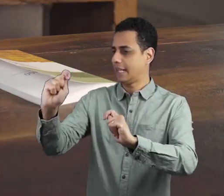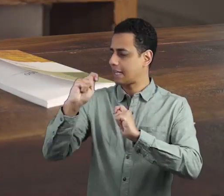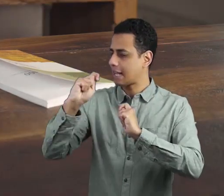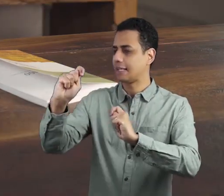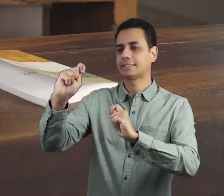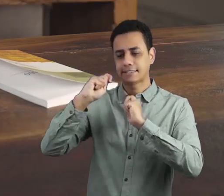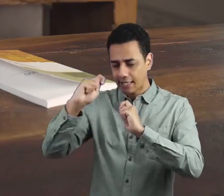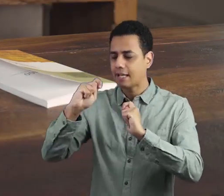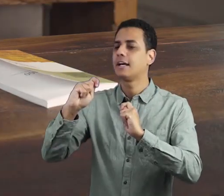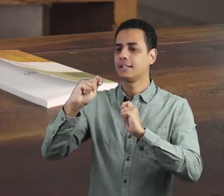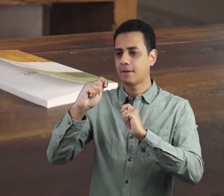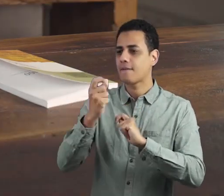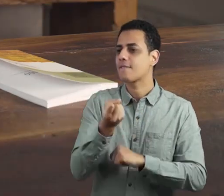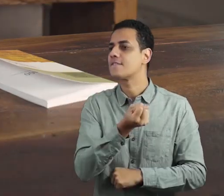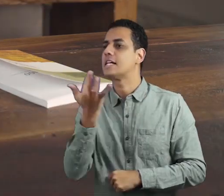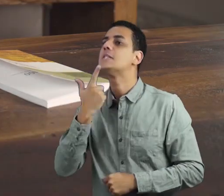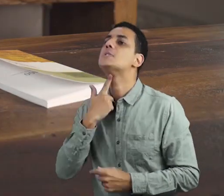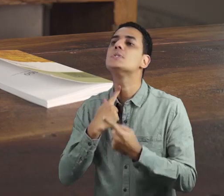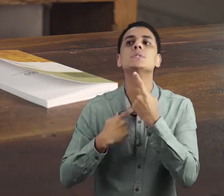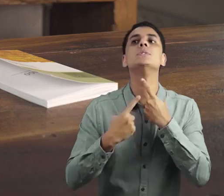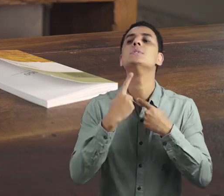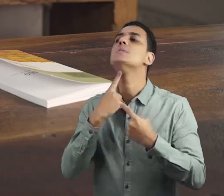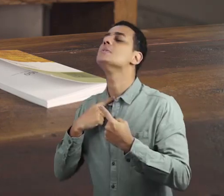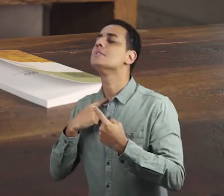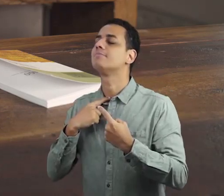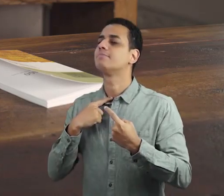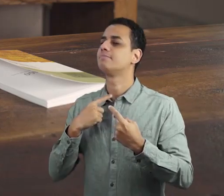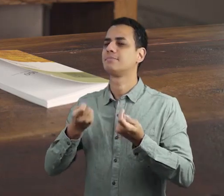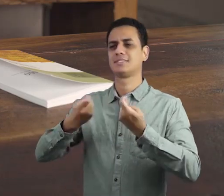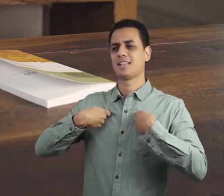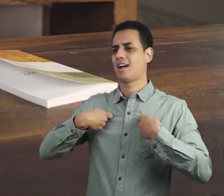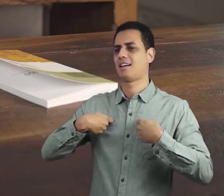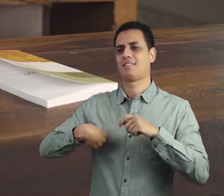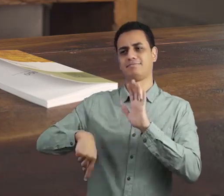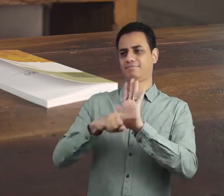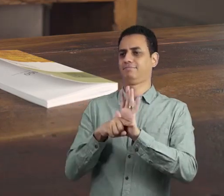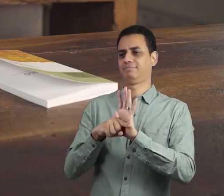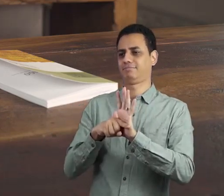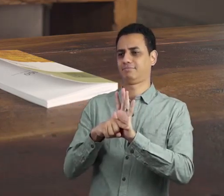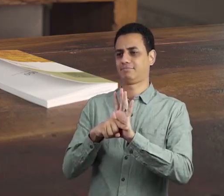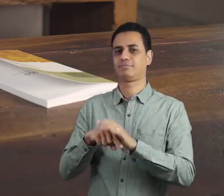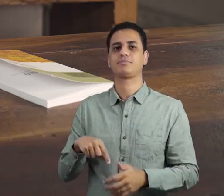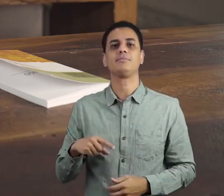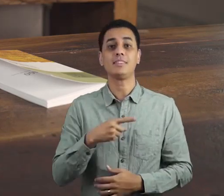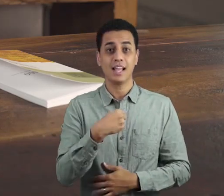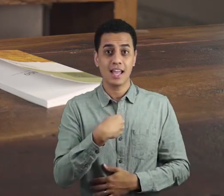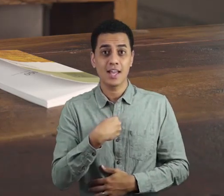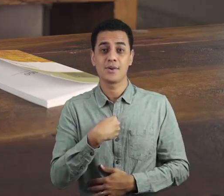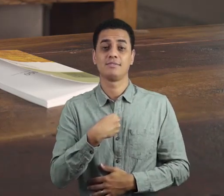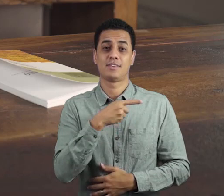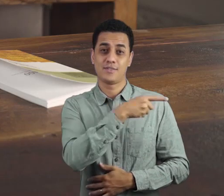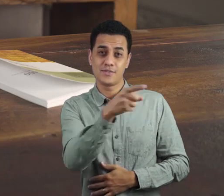história, não é? Nós estamos diante da história também diária das notícias e vendo os dramas